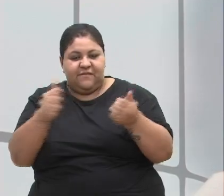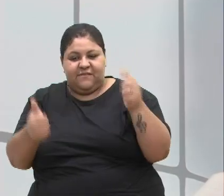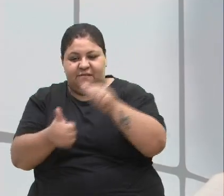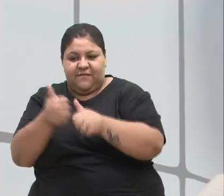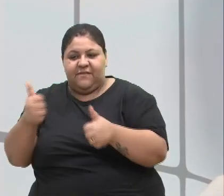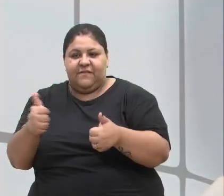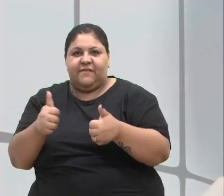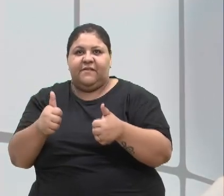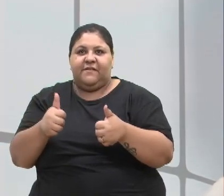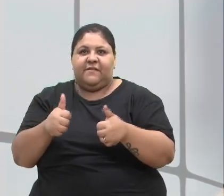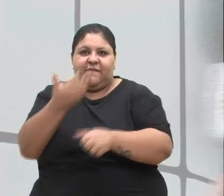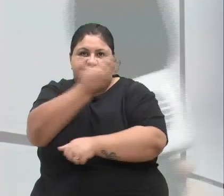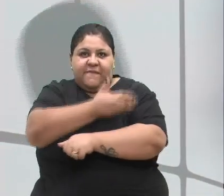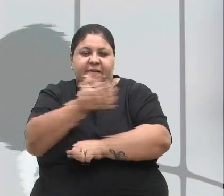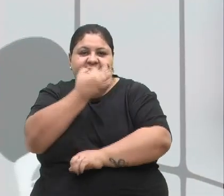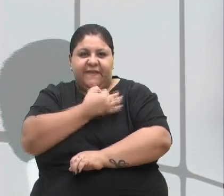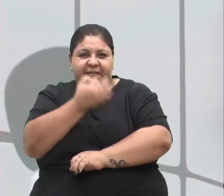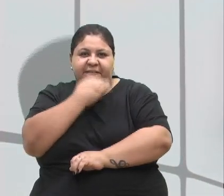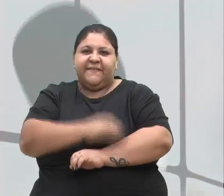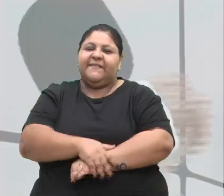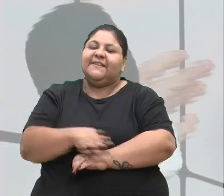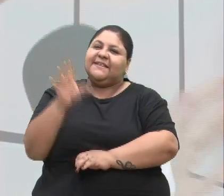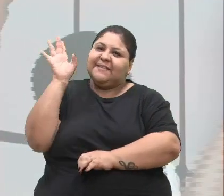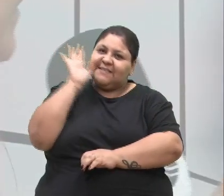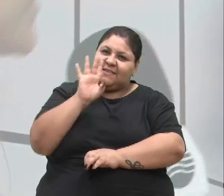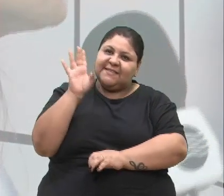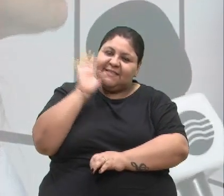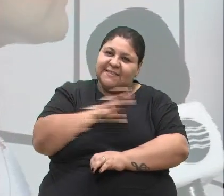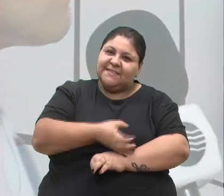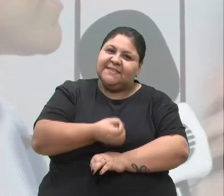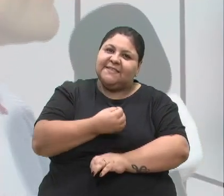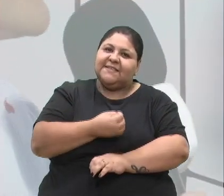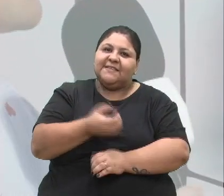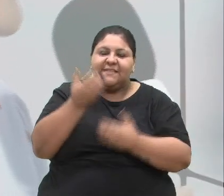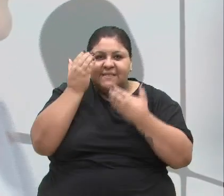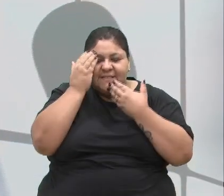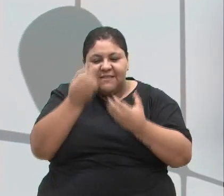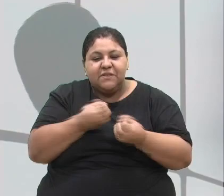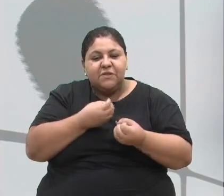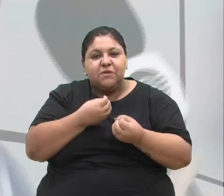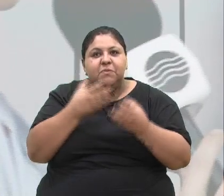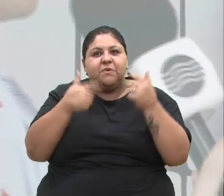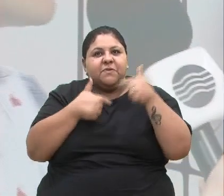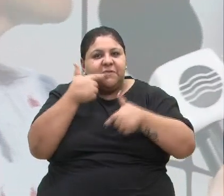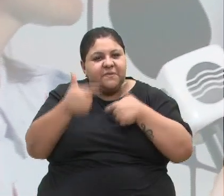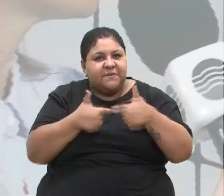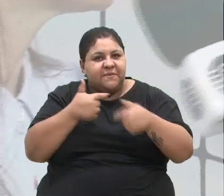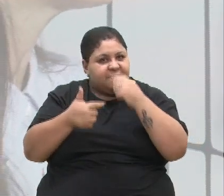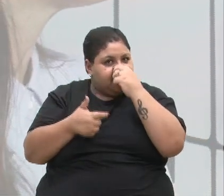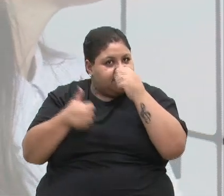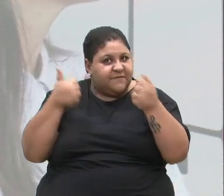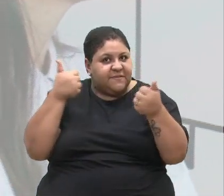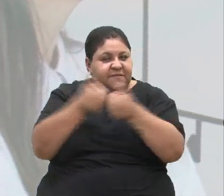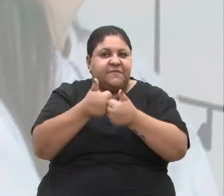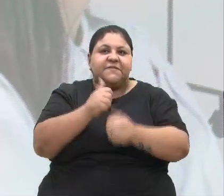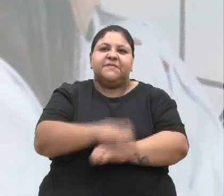prática esportiva em Caxias do Sul. Que bacana. Muito obrigada, um bom trabalho aí enquanto o senhor estiver aqui na casa.